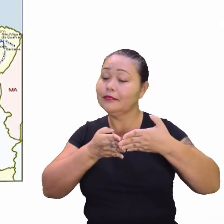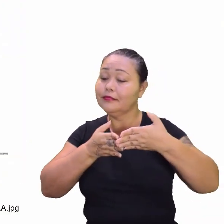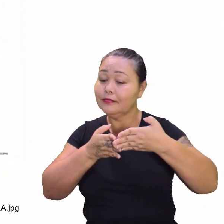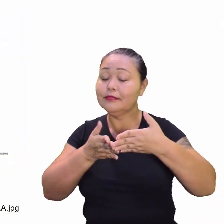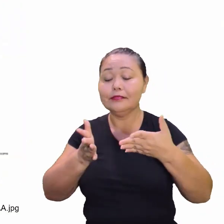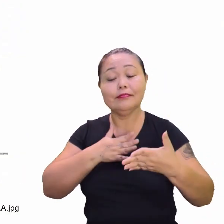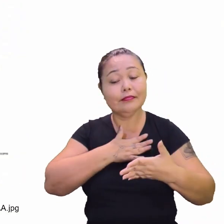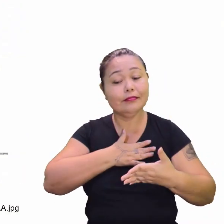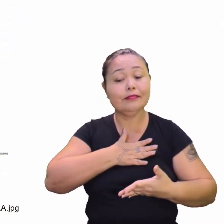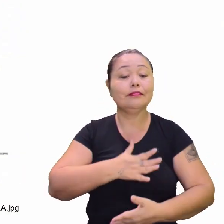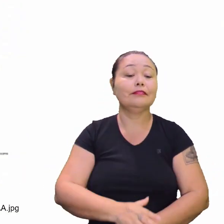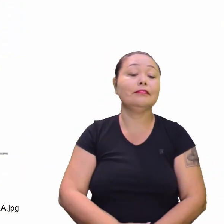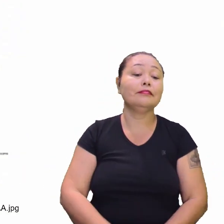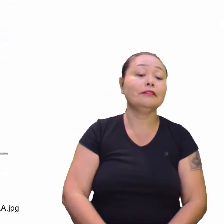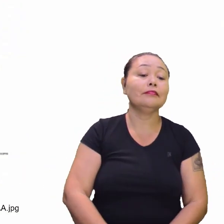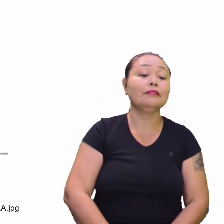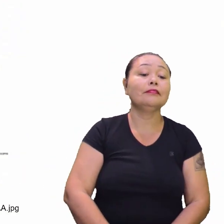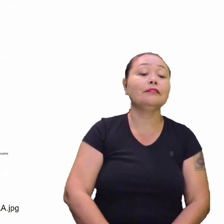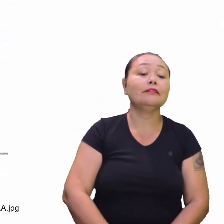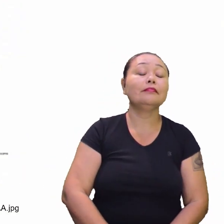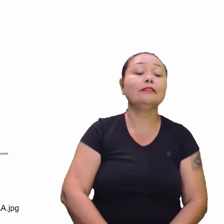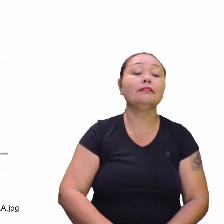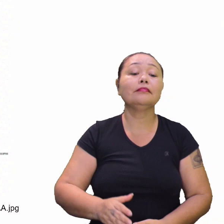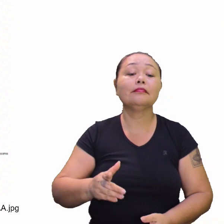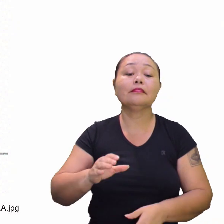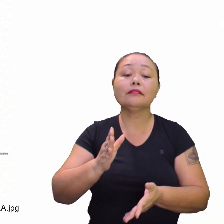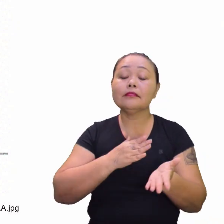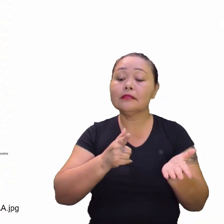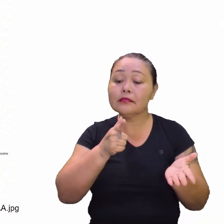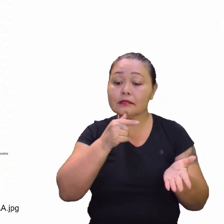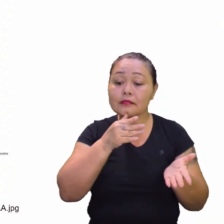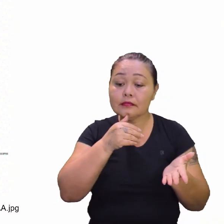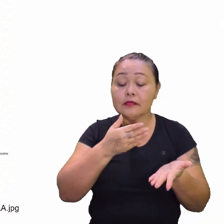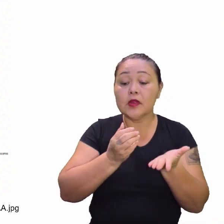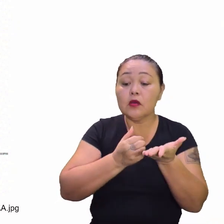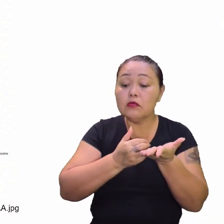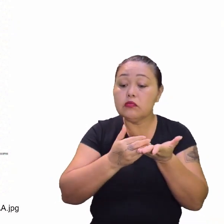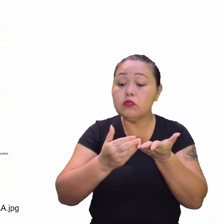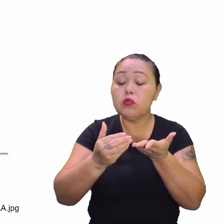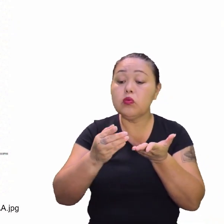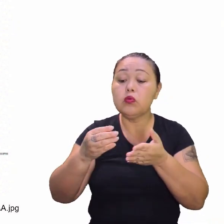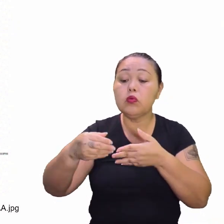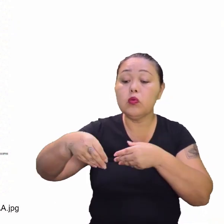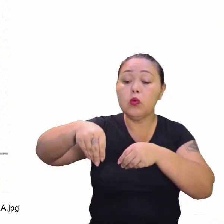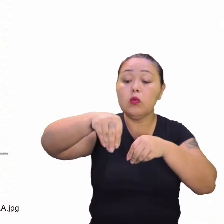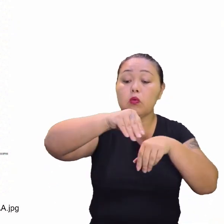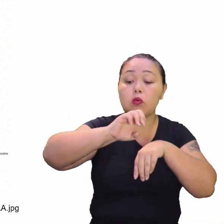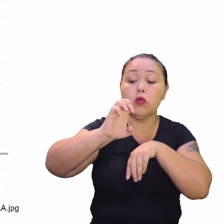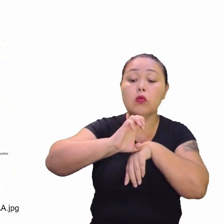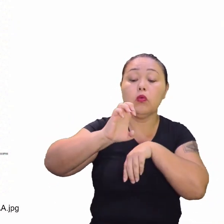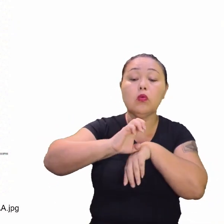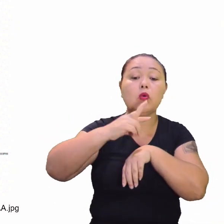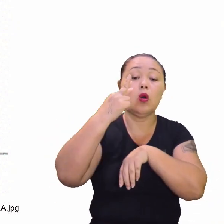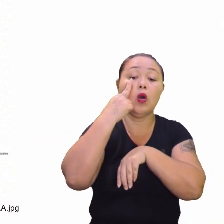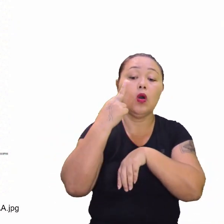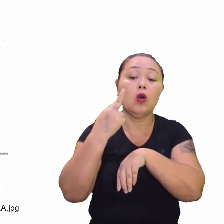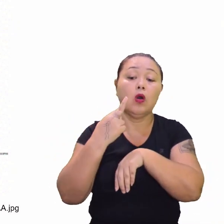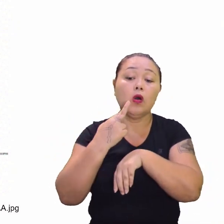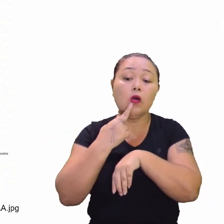Vamos lá. O curso de água que nasce em território de Rondônia são afluentes